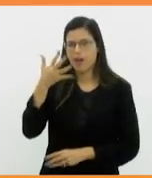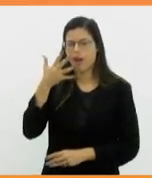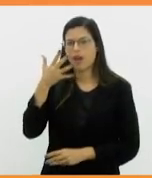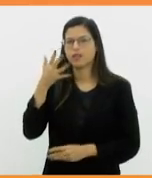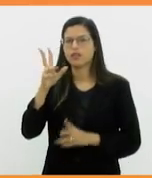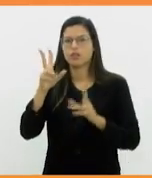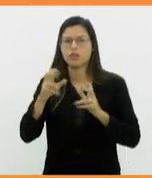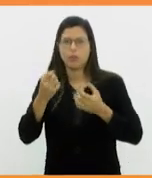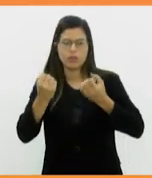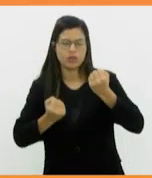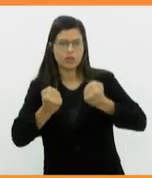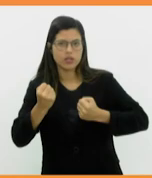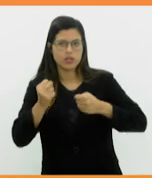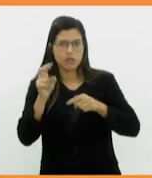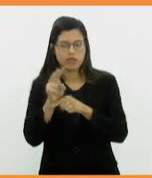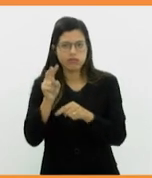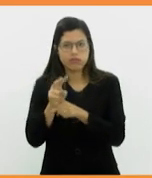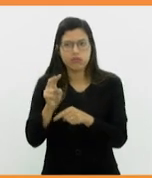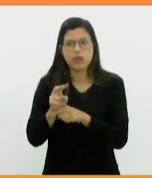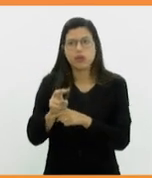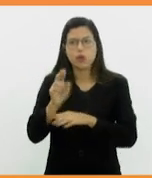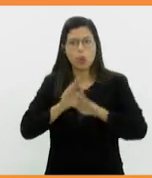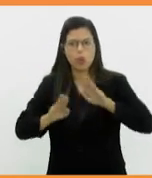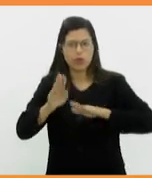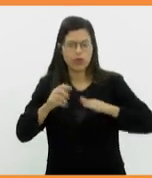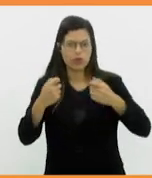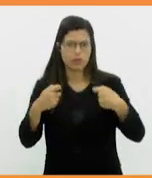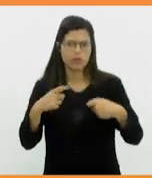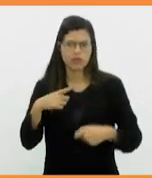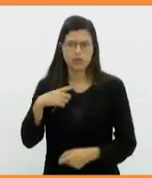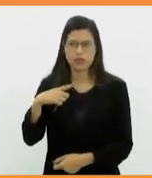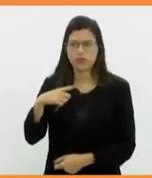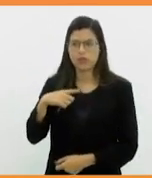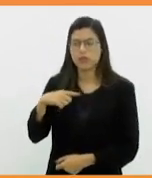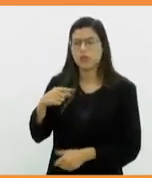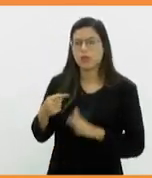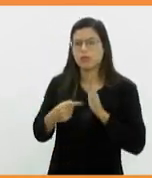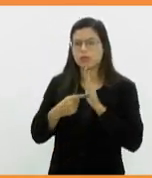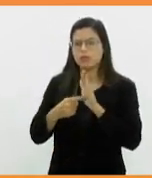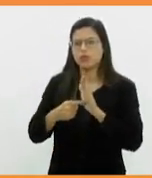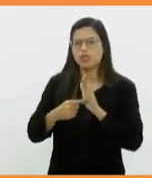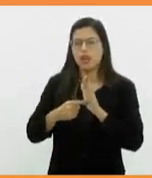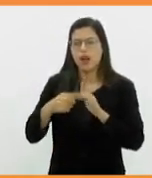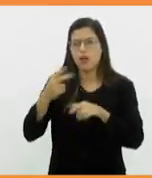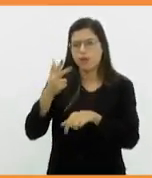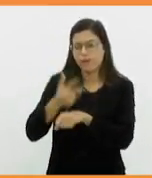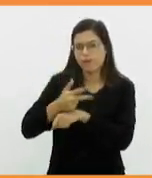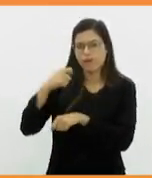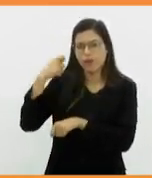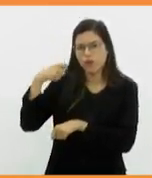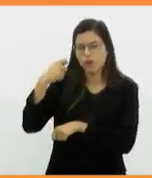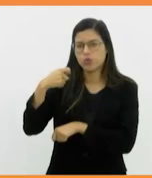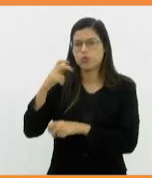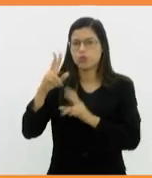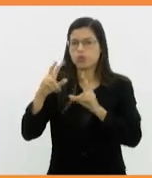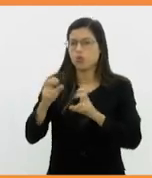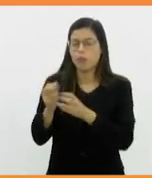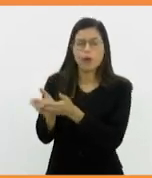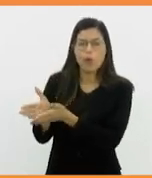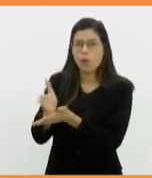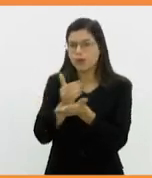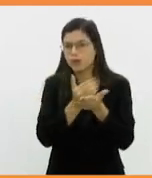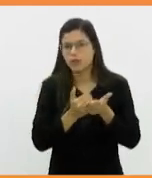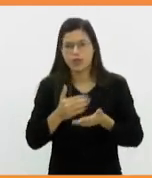defensiva e cuidados indispensáveis à segurança viária. Nelas foram exibidos vídeos e estatísticas sobre o número total de mortos